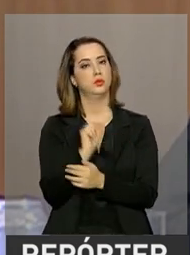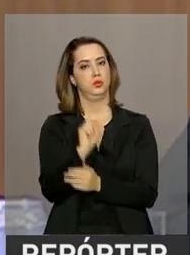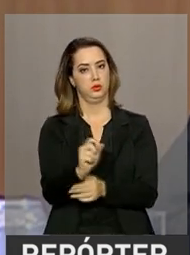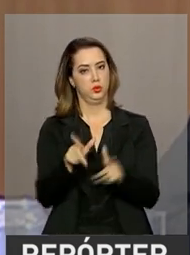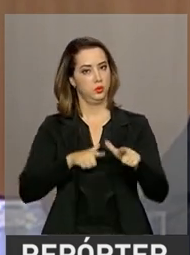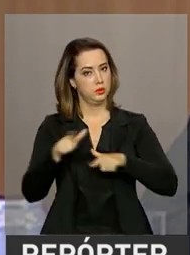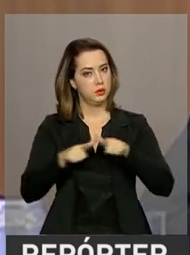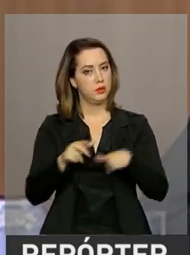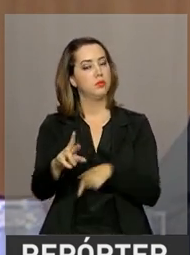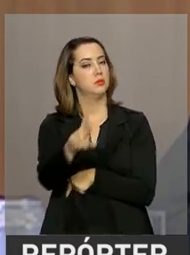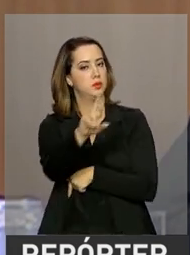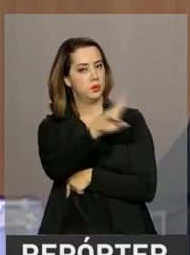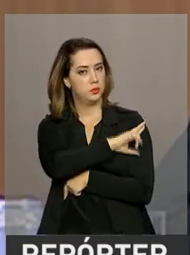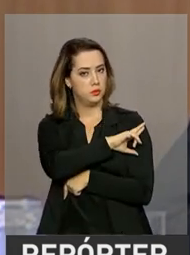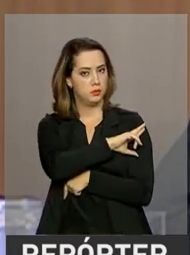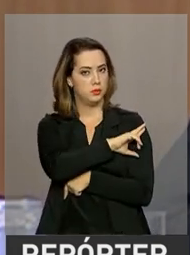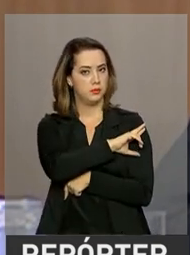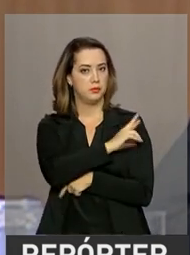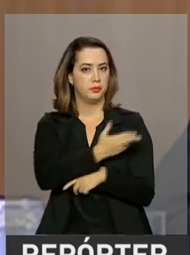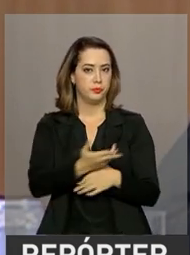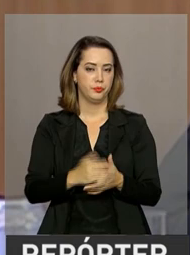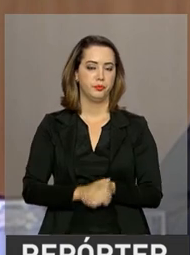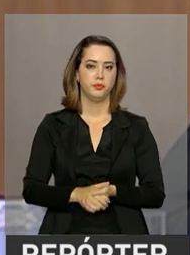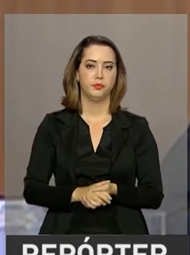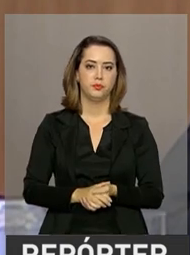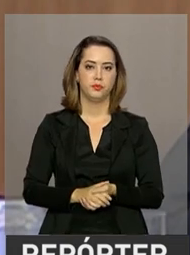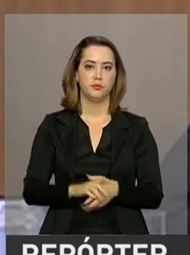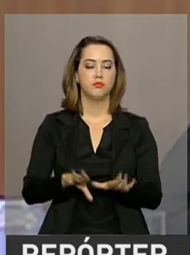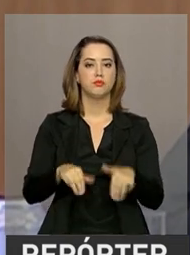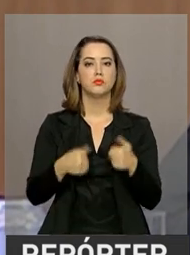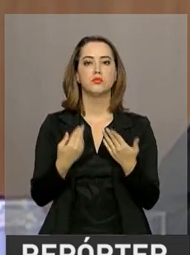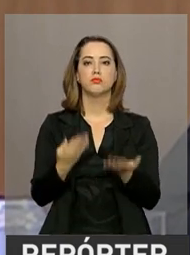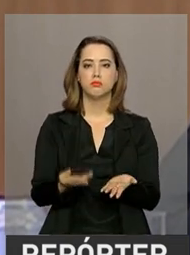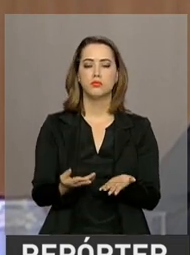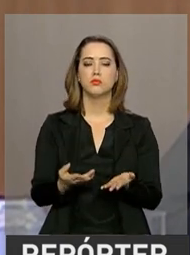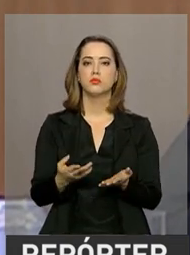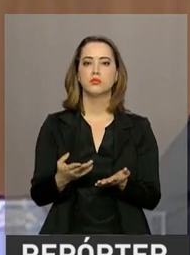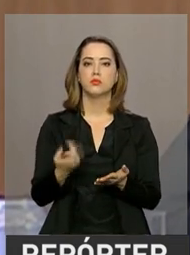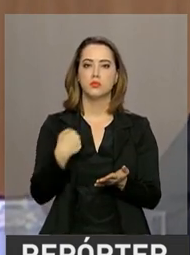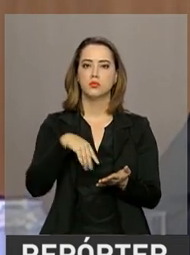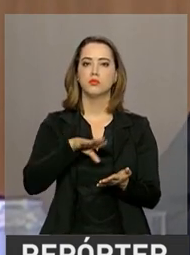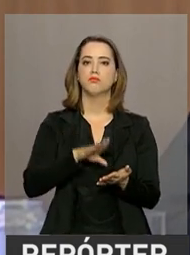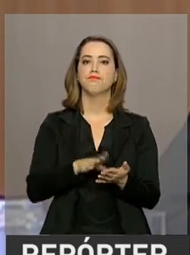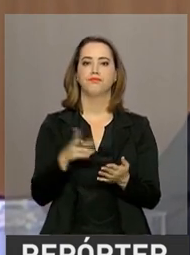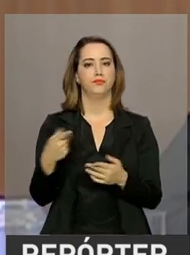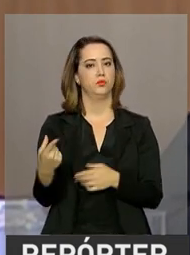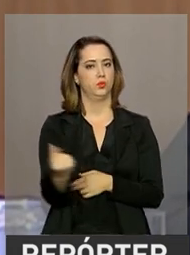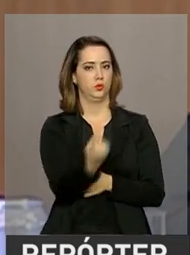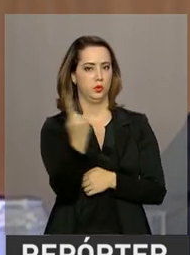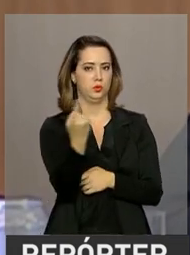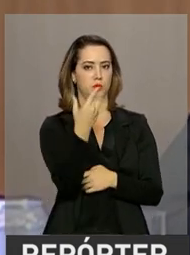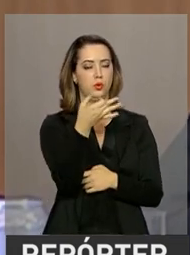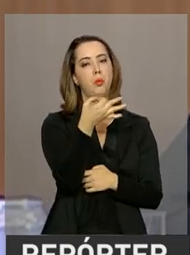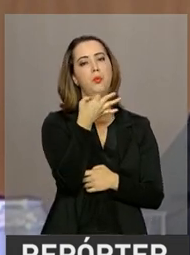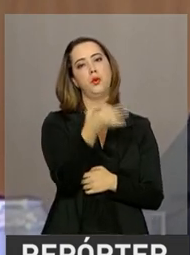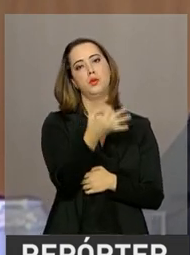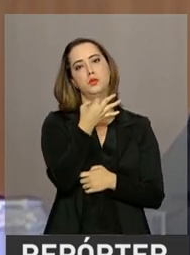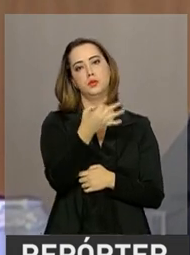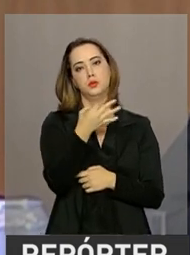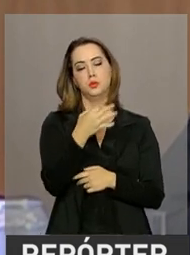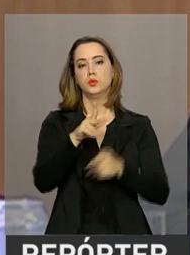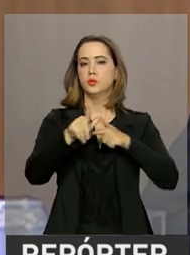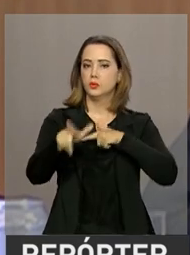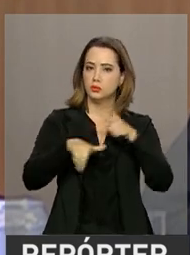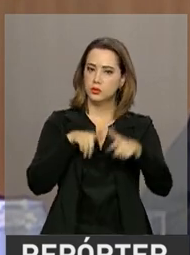forma responsável Então eu acho que aqui tem um consenso que tem